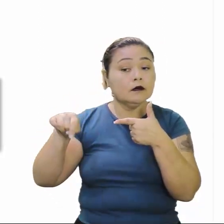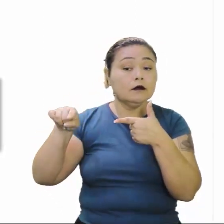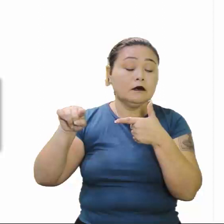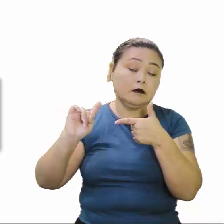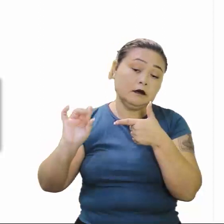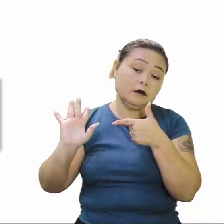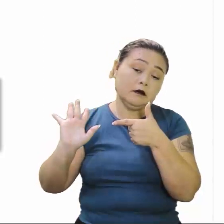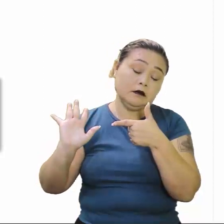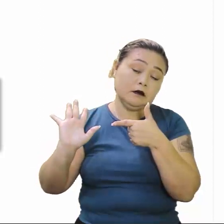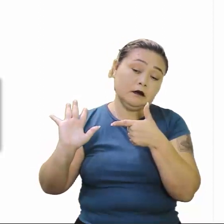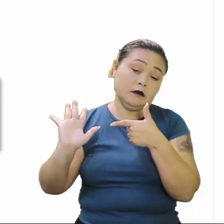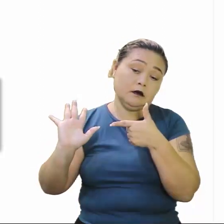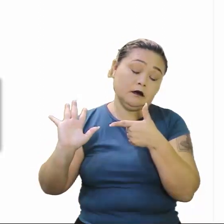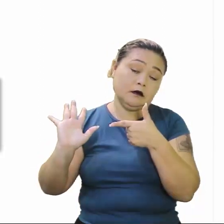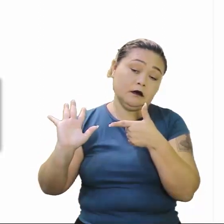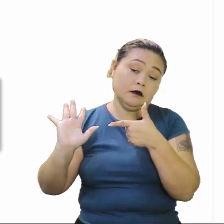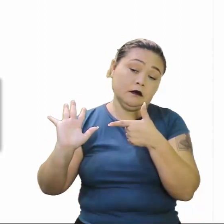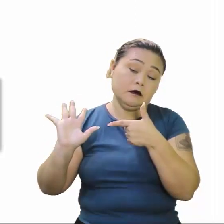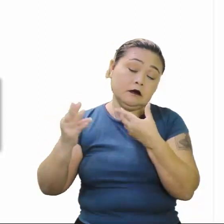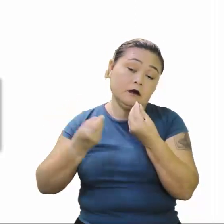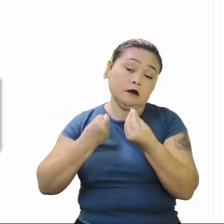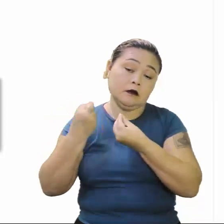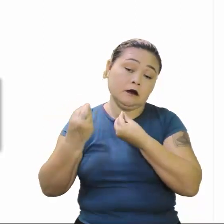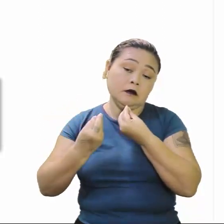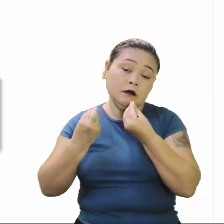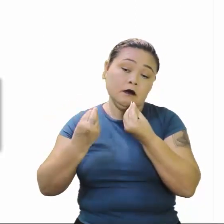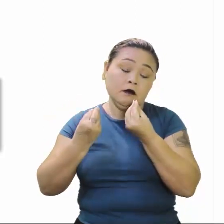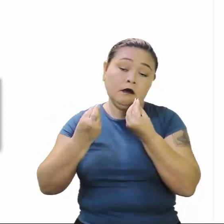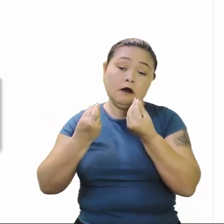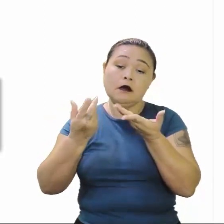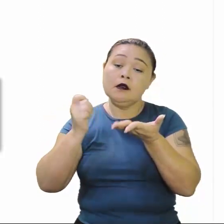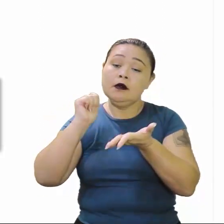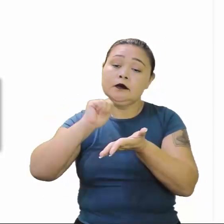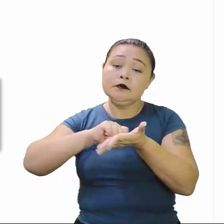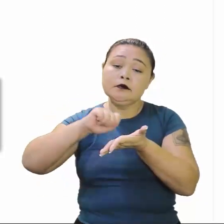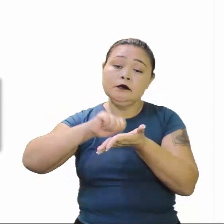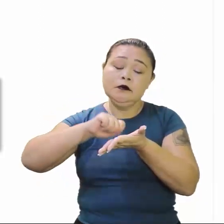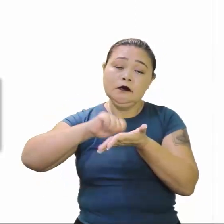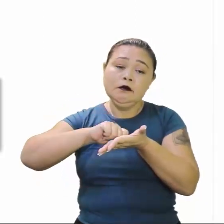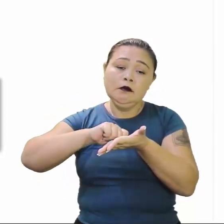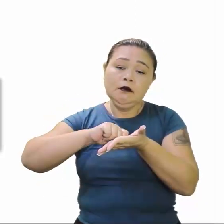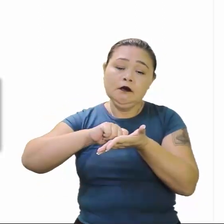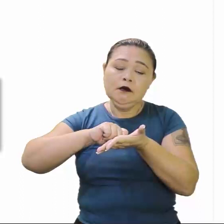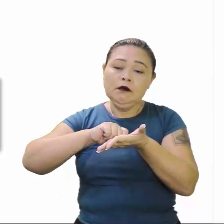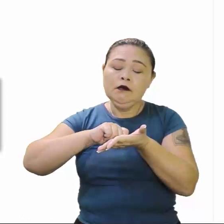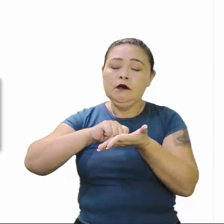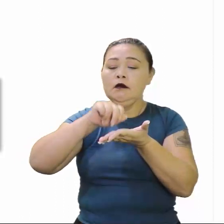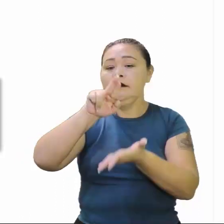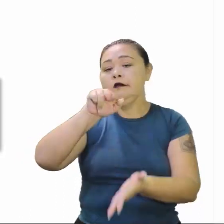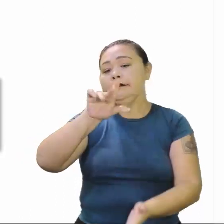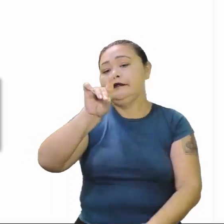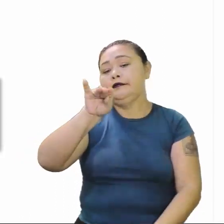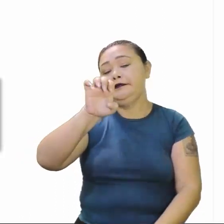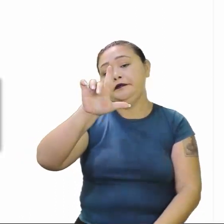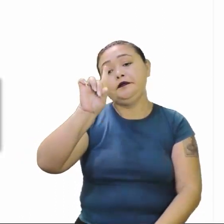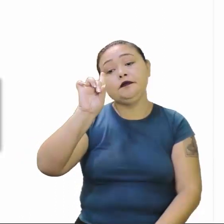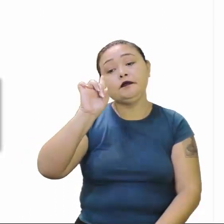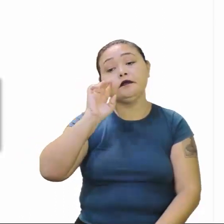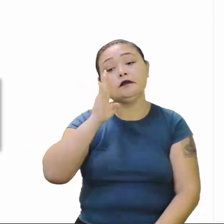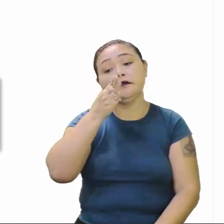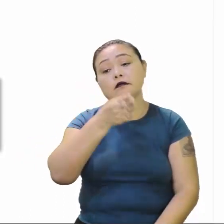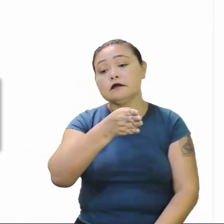apenas como devemos expressar as unidades quando se